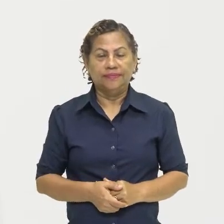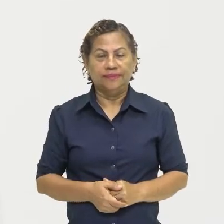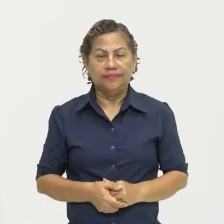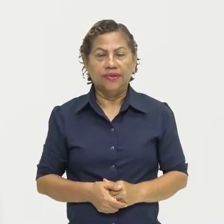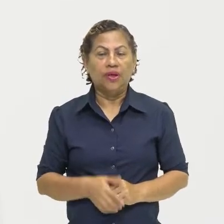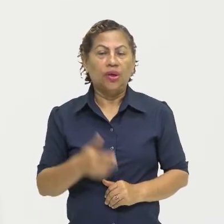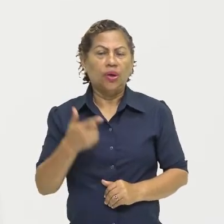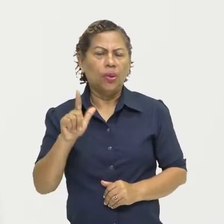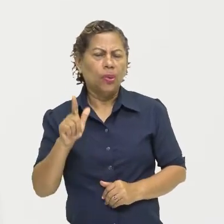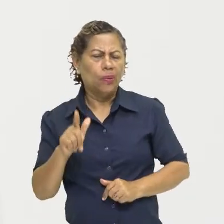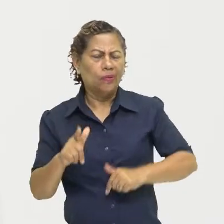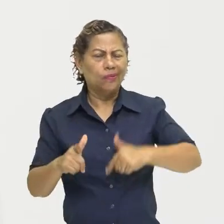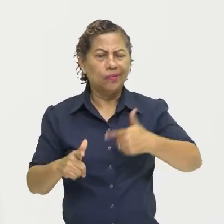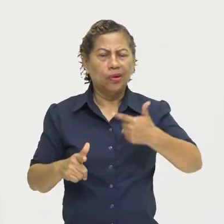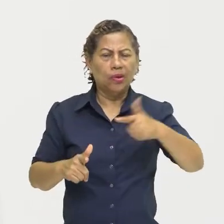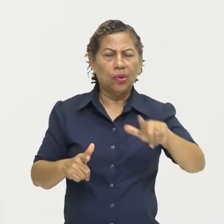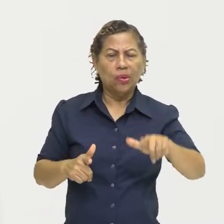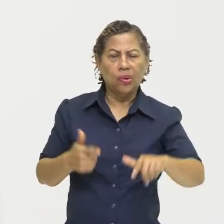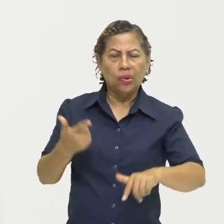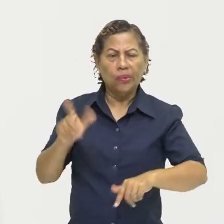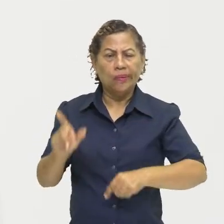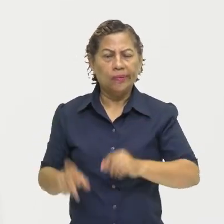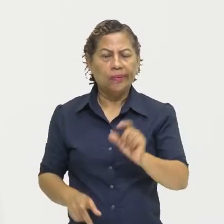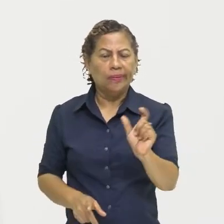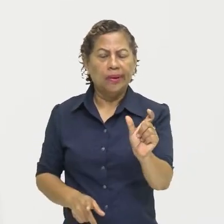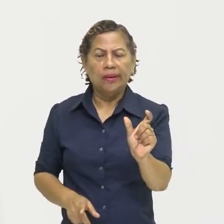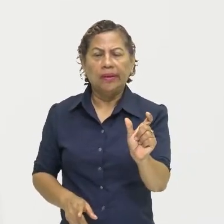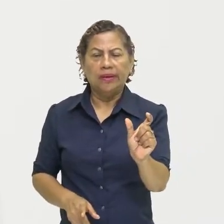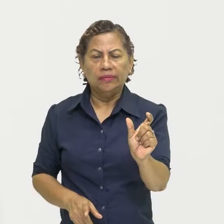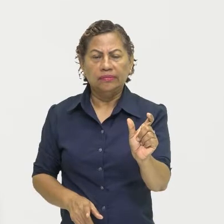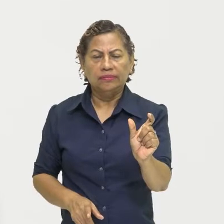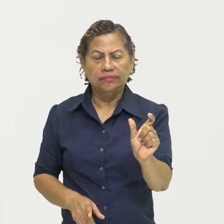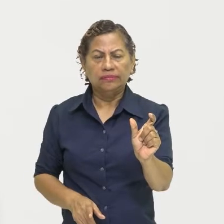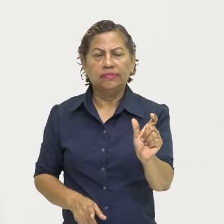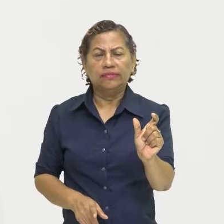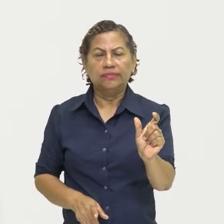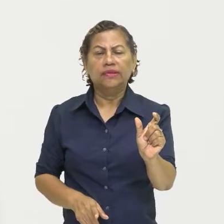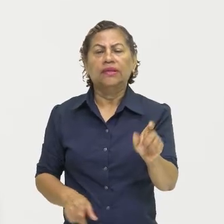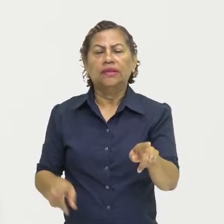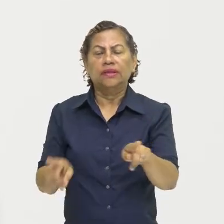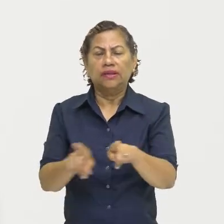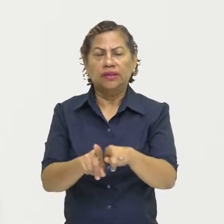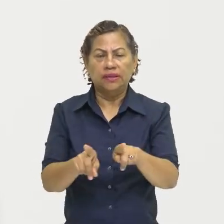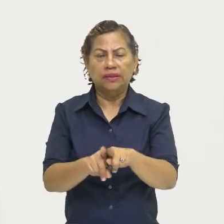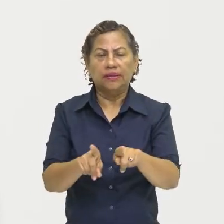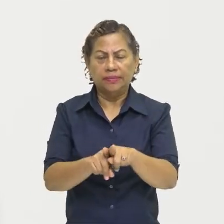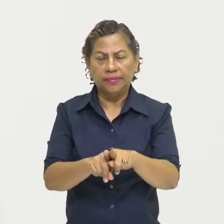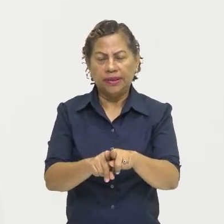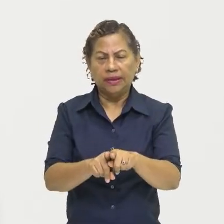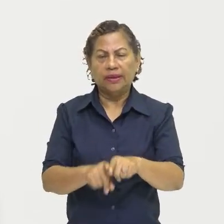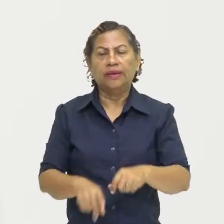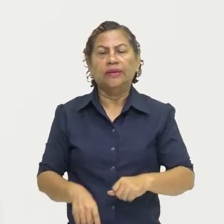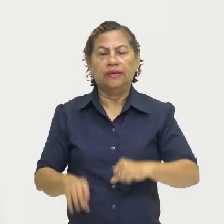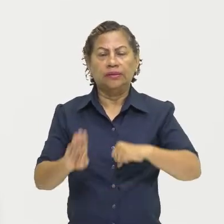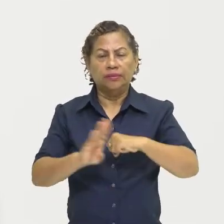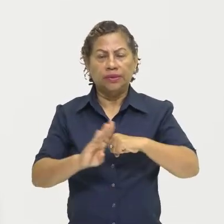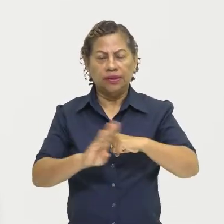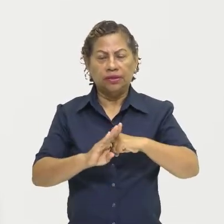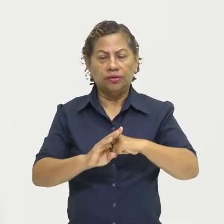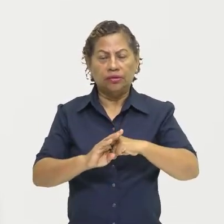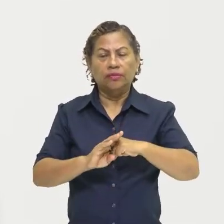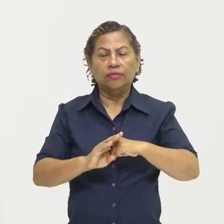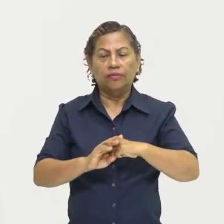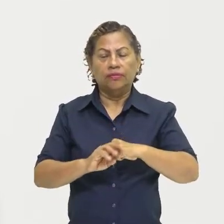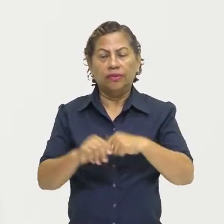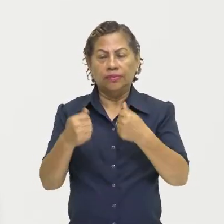Temos outros substantivos que também, né, eles serão regidos por algumas preposições, como é o caso da palavra certeza, né, quando eu